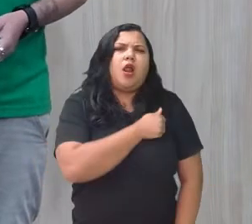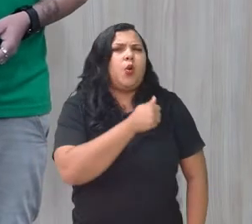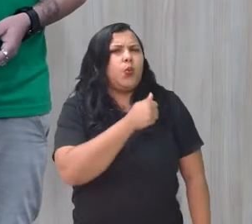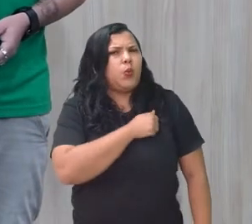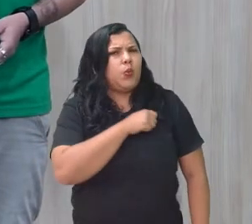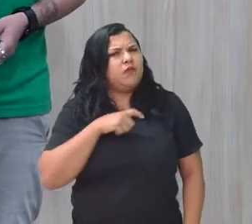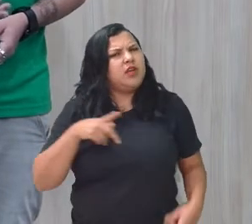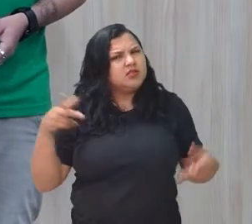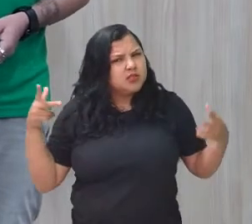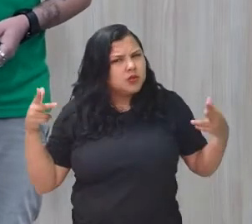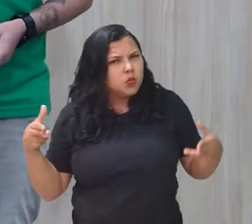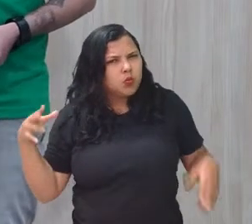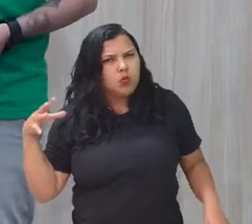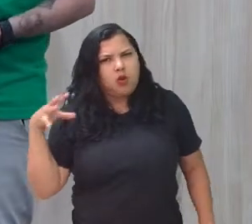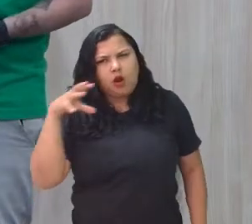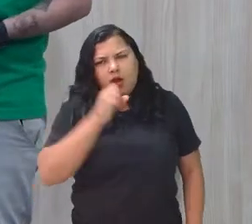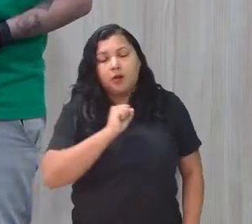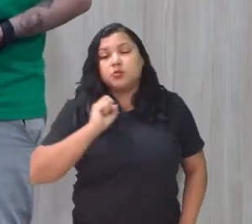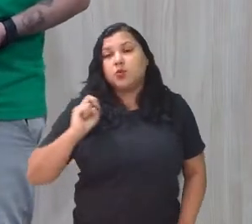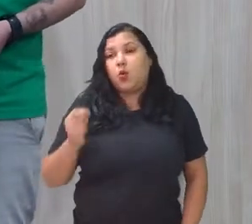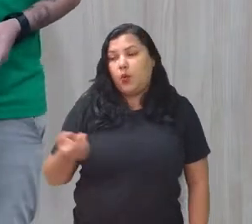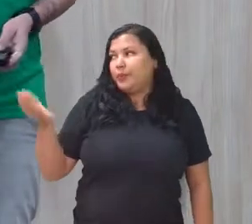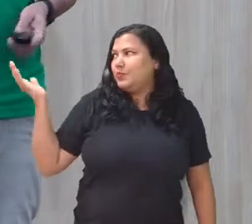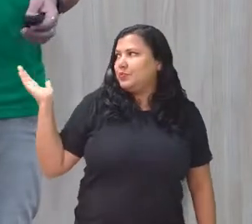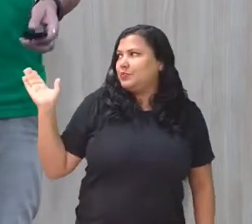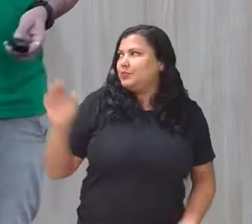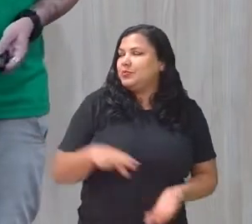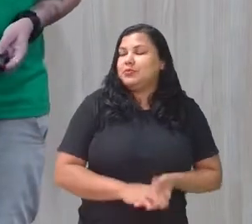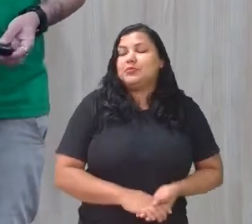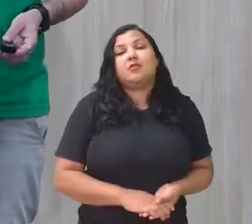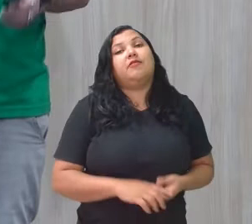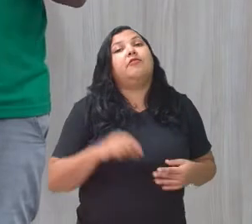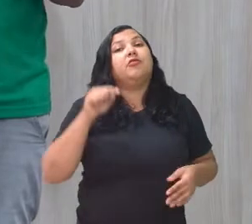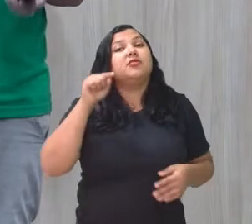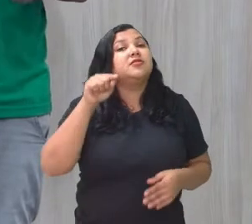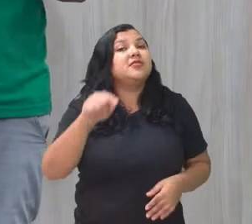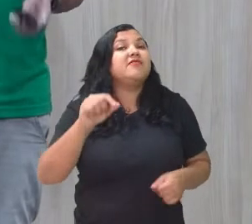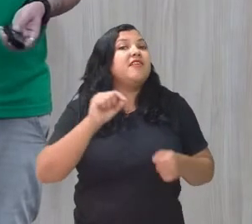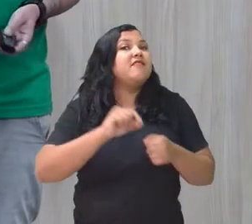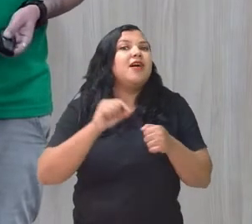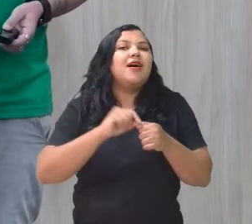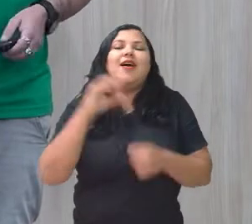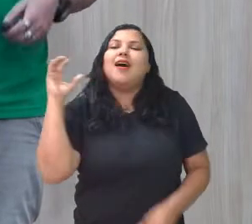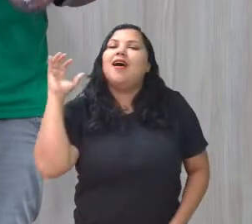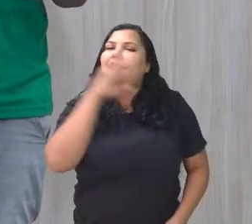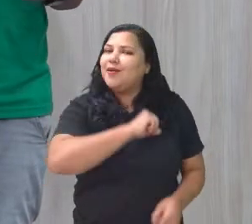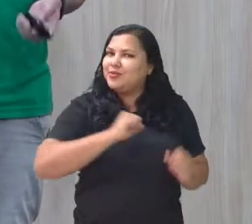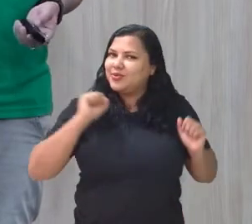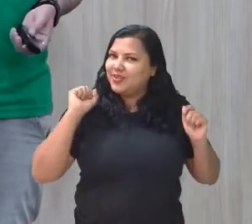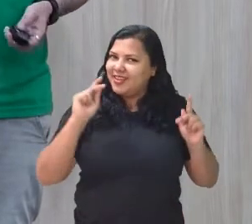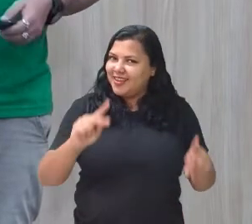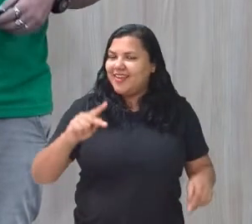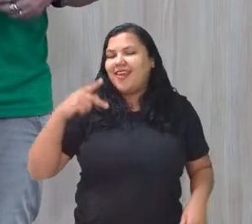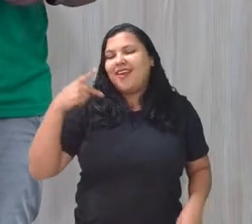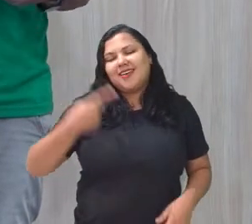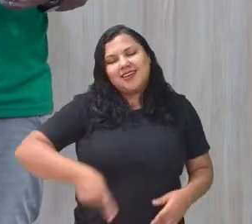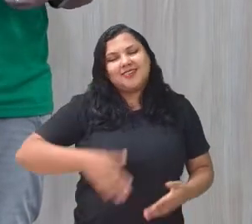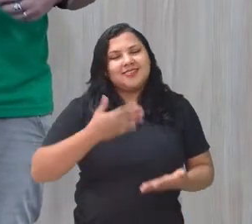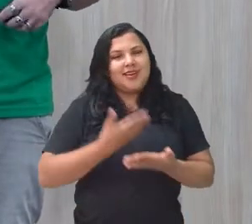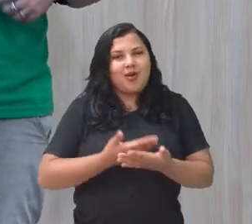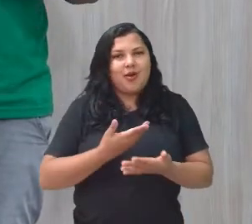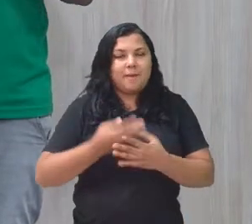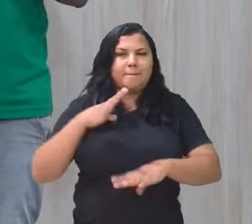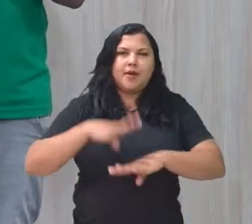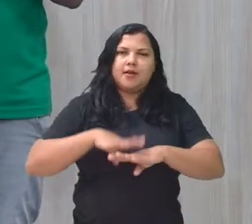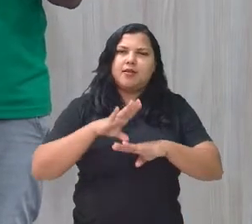fazer daquele jeito bem rápido ou eu vou ter que fazer dessa forma? Você vai fazer do jeito bem rápido, tá certo? A aula de matemática, ela serve para